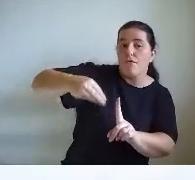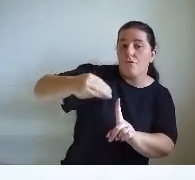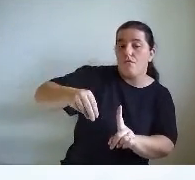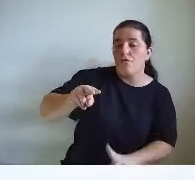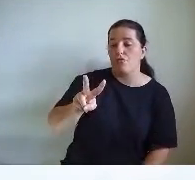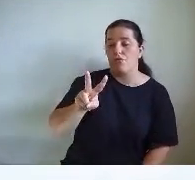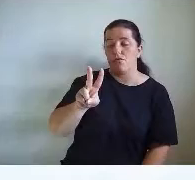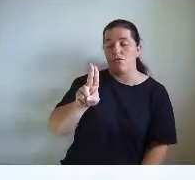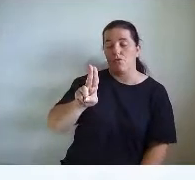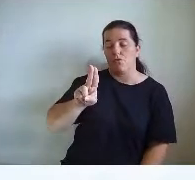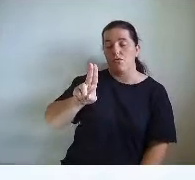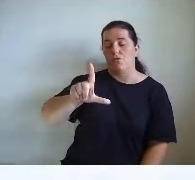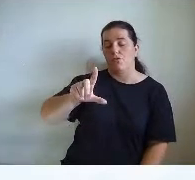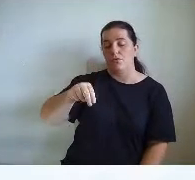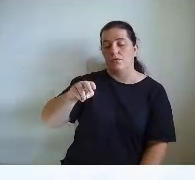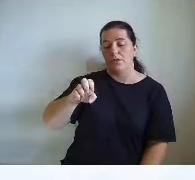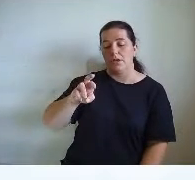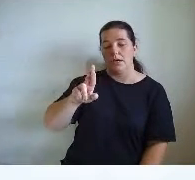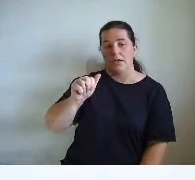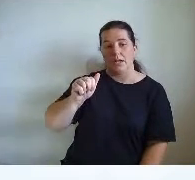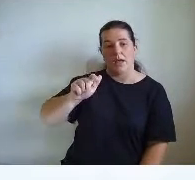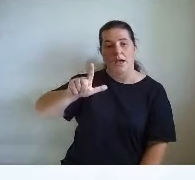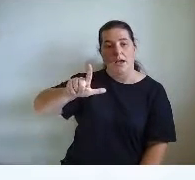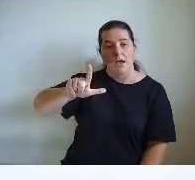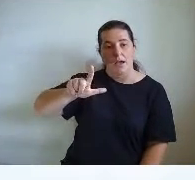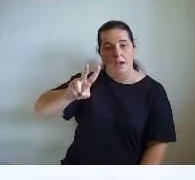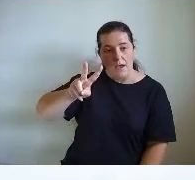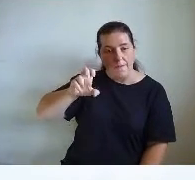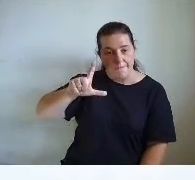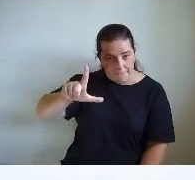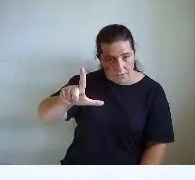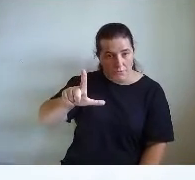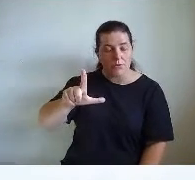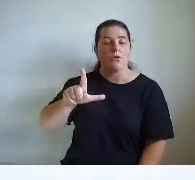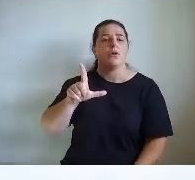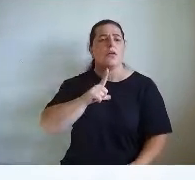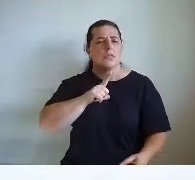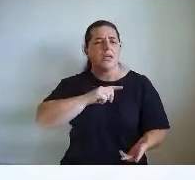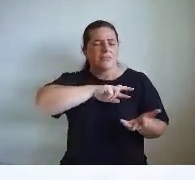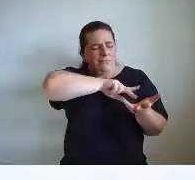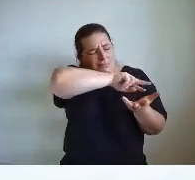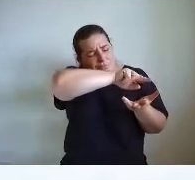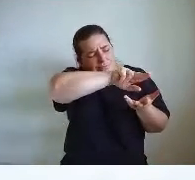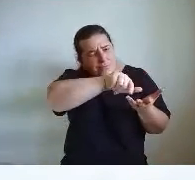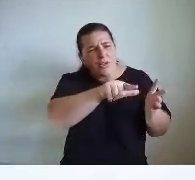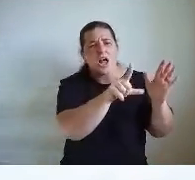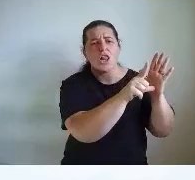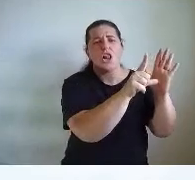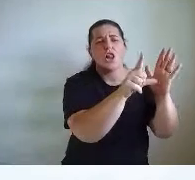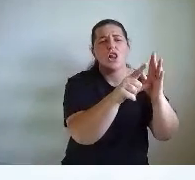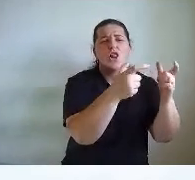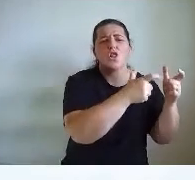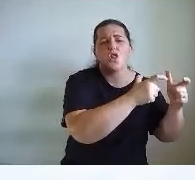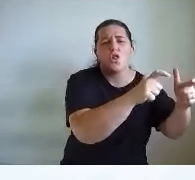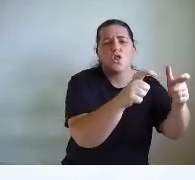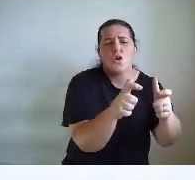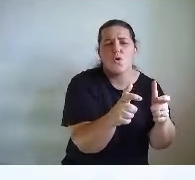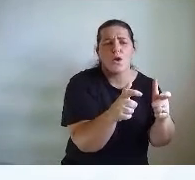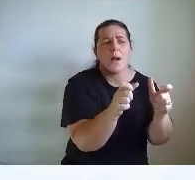social. Mas nós temos inúmeras atividades que poderiam perfeitamente serem suspensas e paralisadas, e não foram. Claro. E não